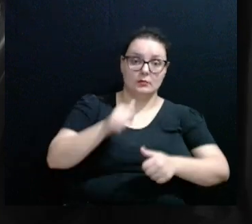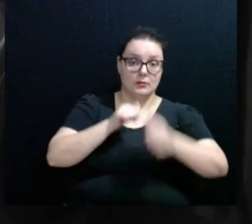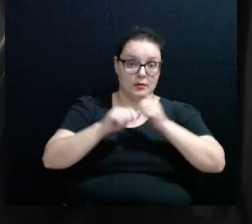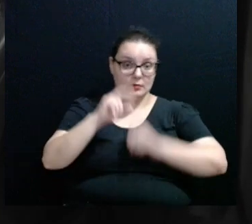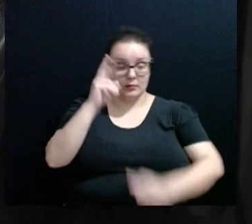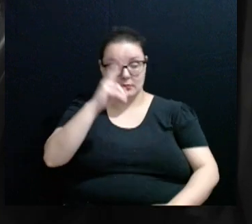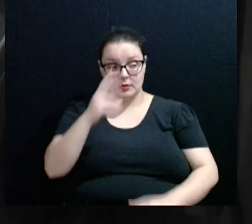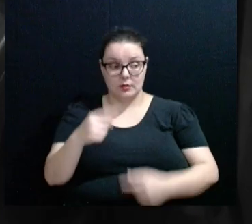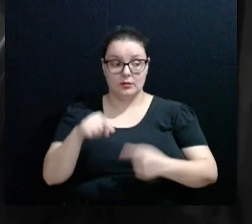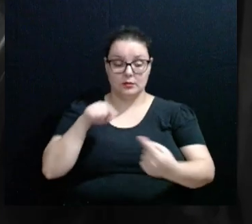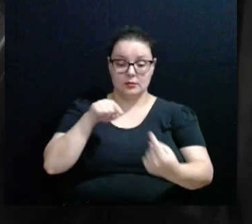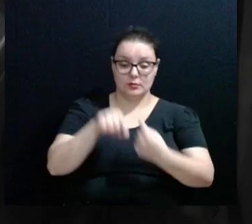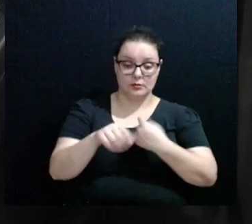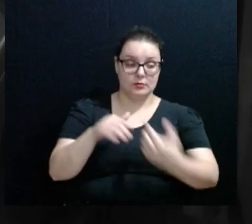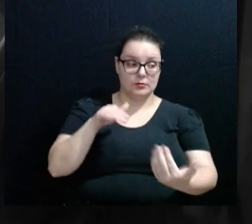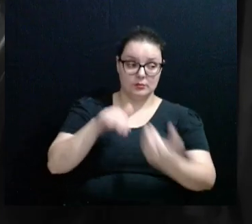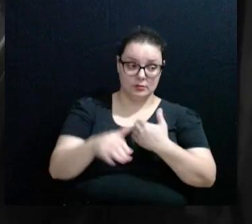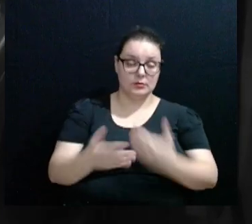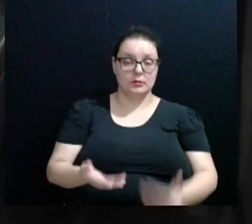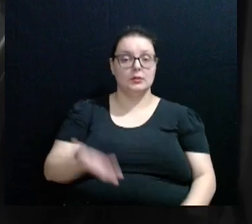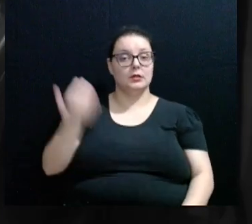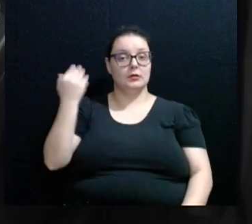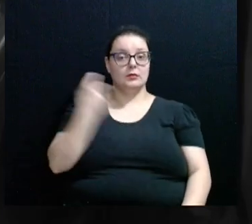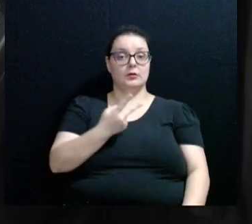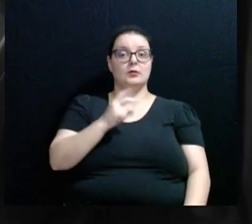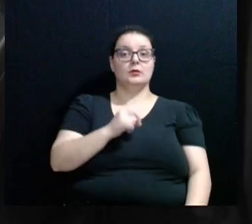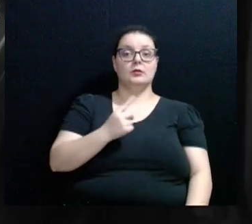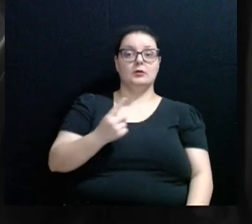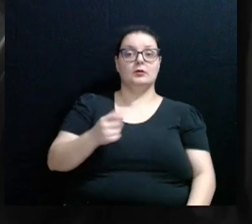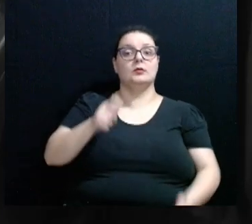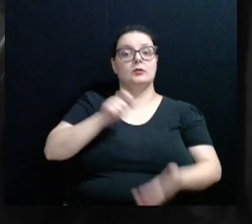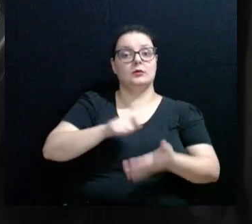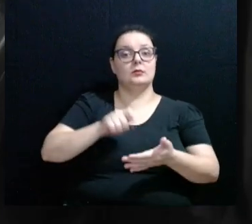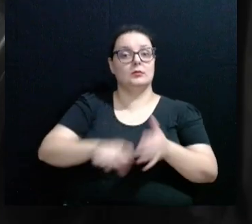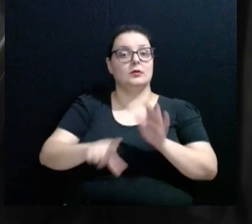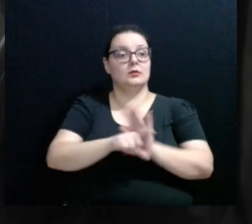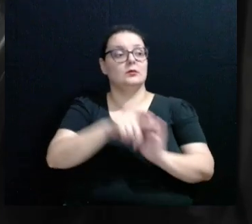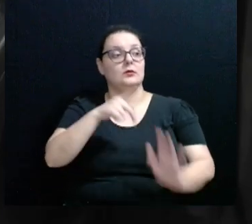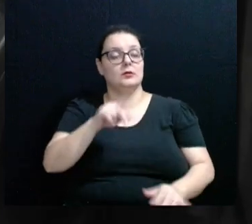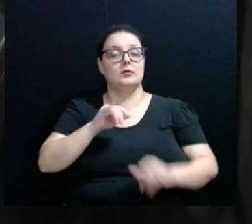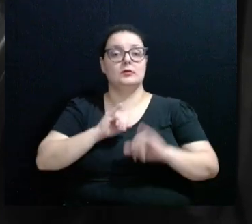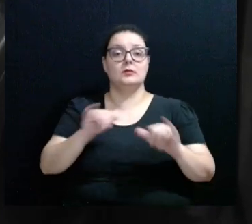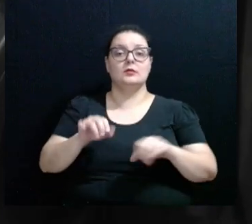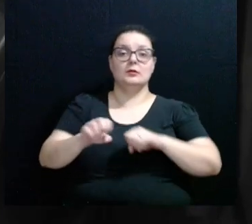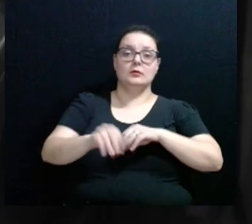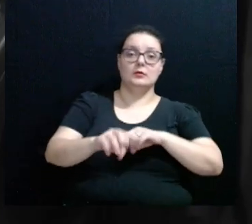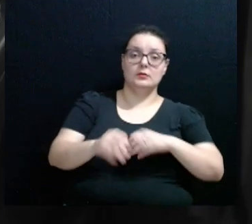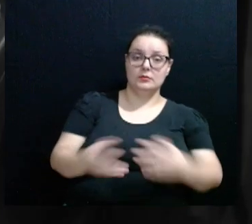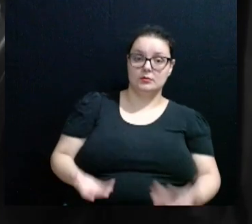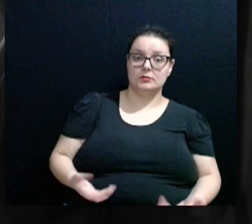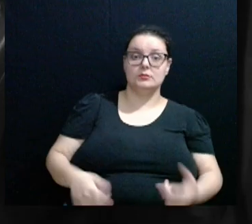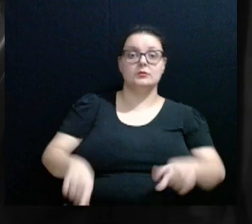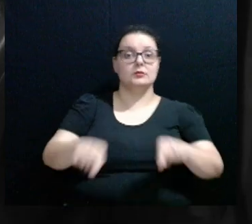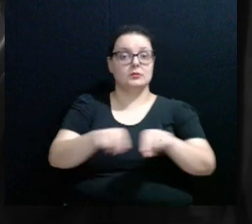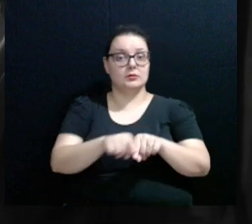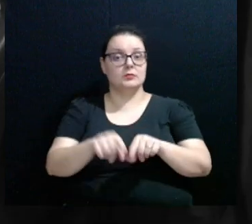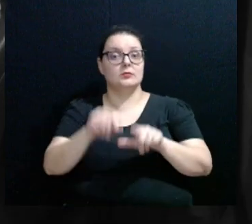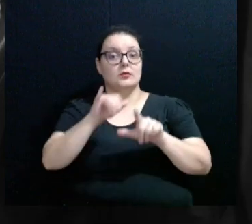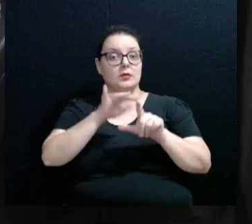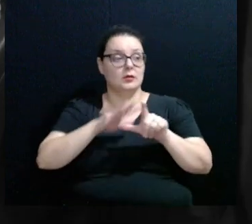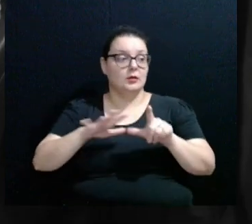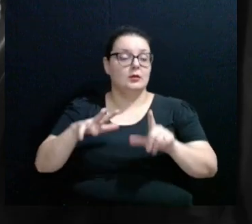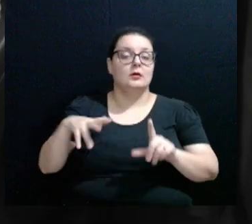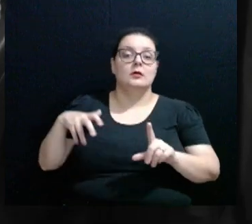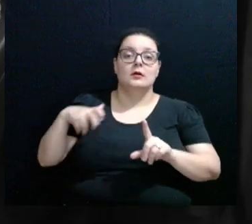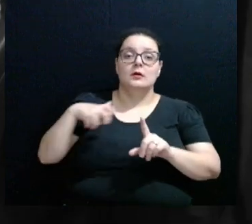no trânsito. E lá em 2011 tem uma lei de sua autoria que fala dessas campanhas educativas, inclusive com imagens de acidentes de